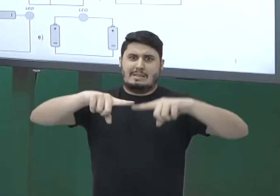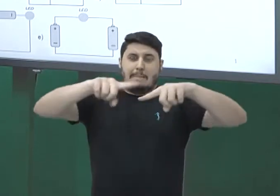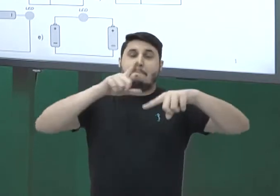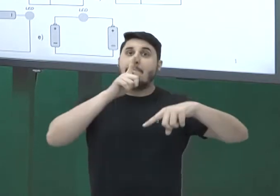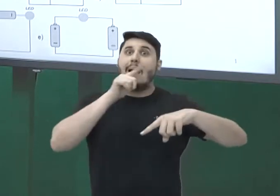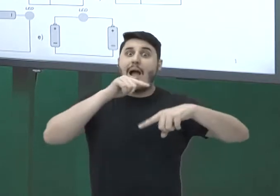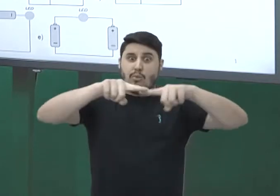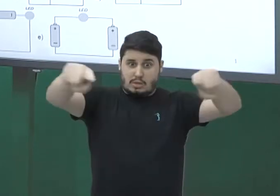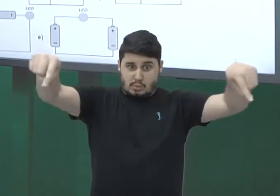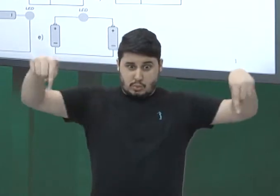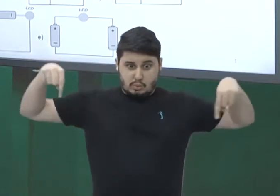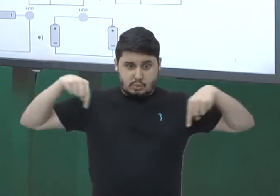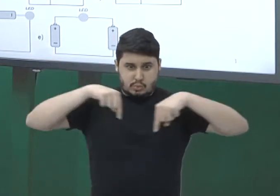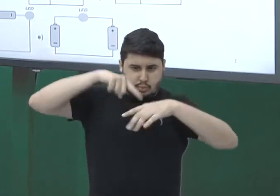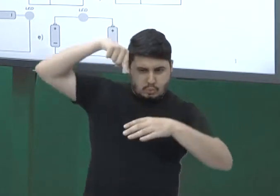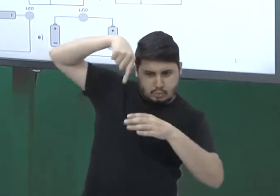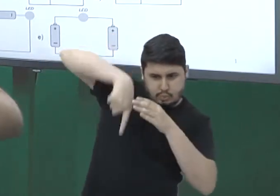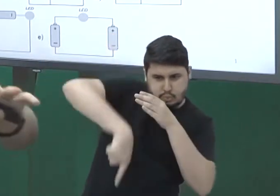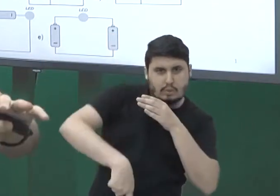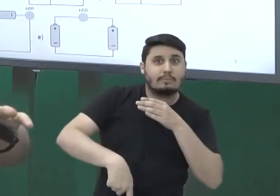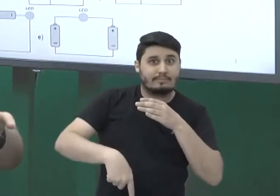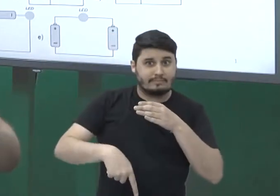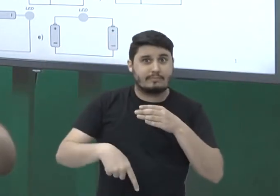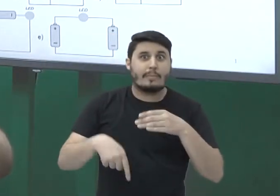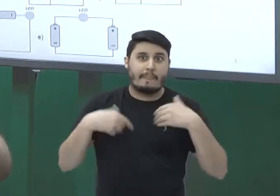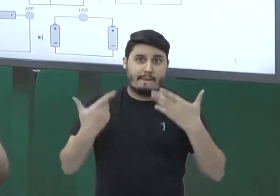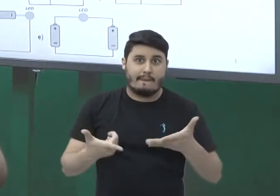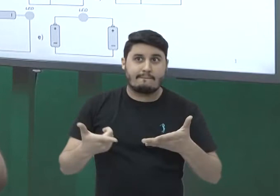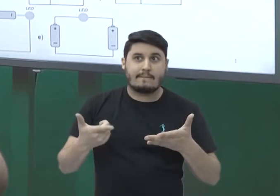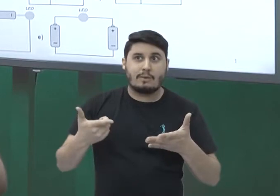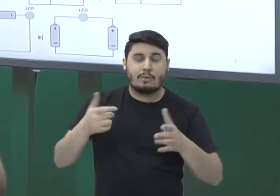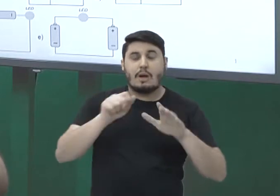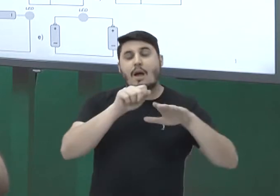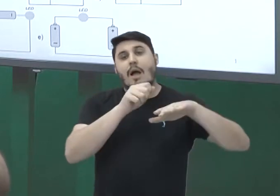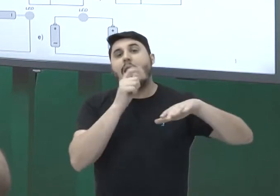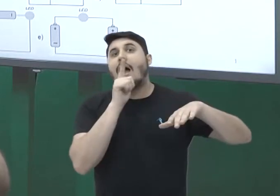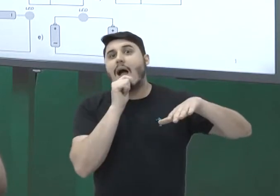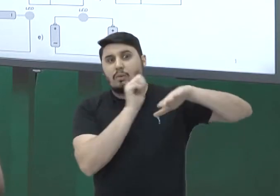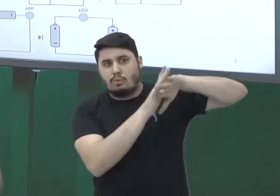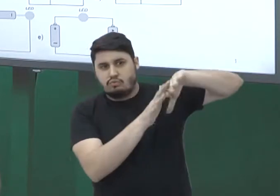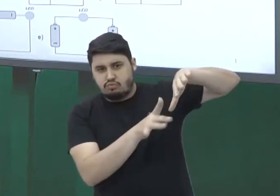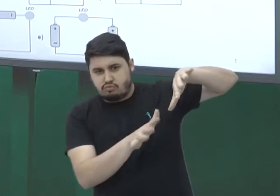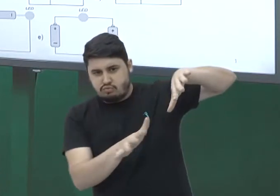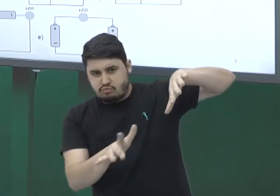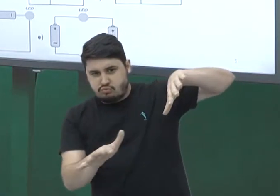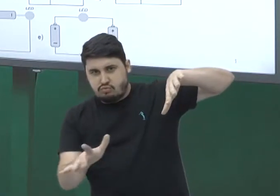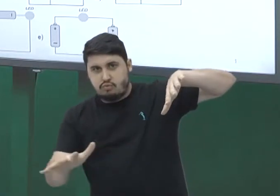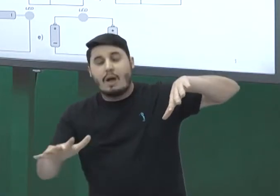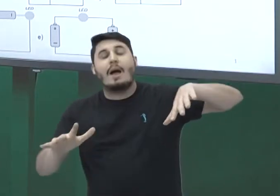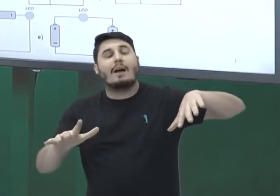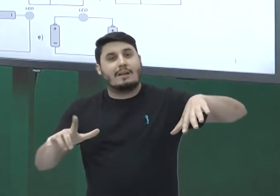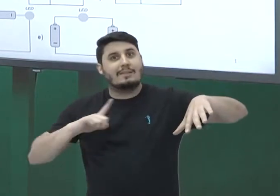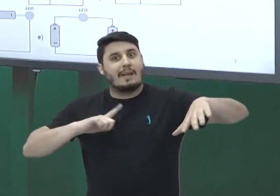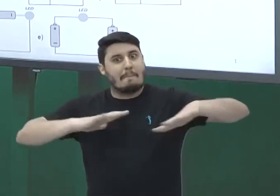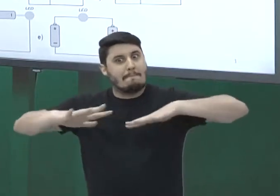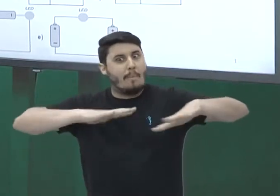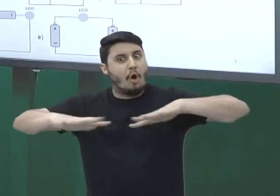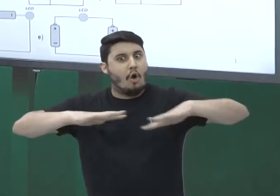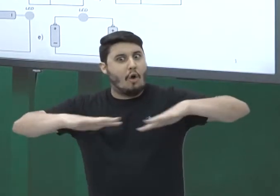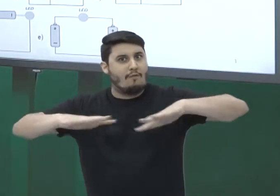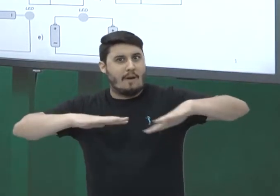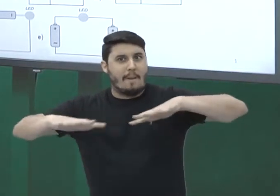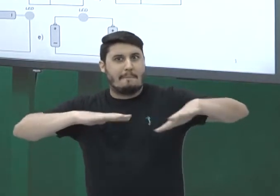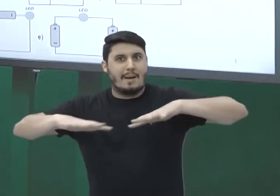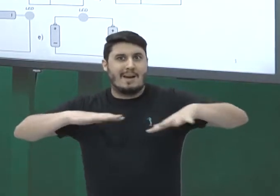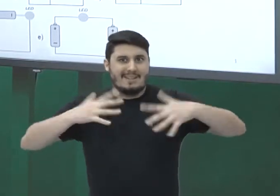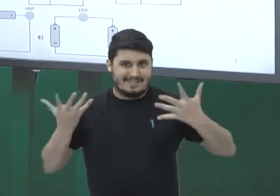grande quantidade de água. Quando se abrem aquelas comportas, a água começa a entrar em movimento, o que faz, de fato, com que